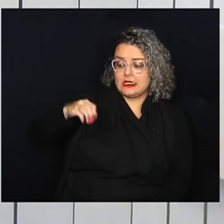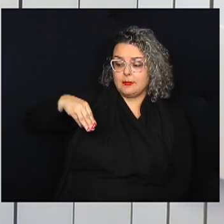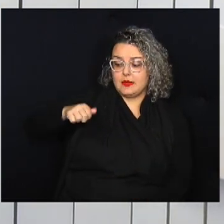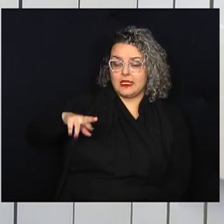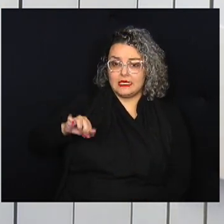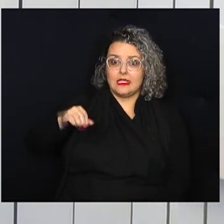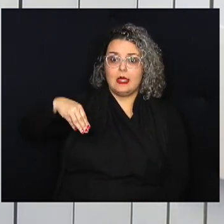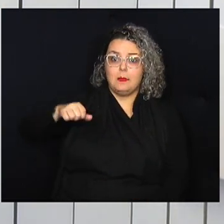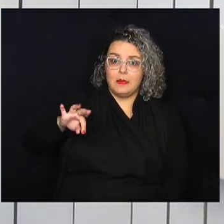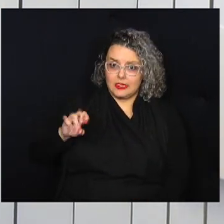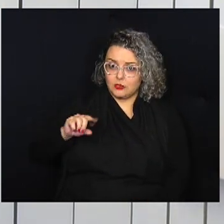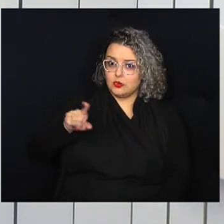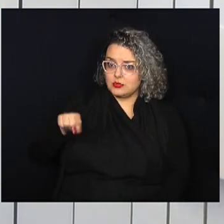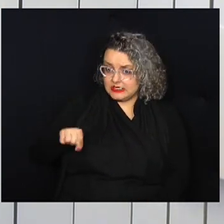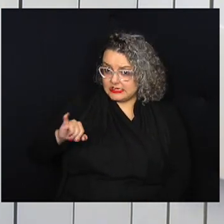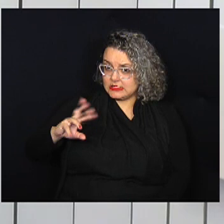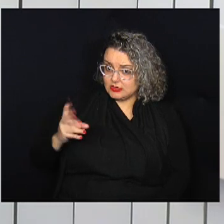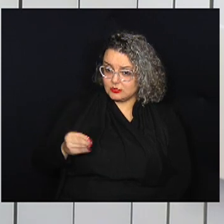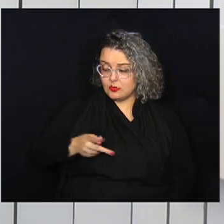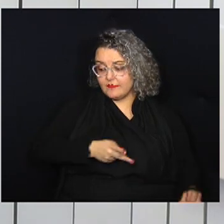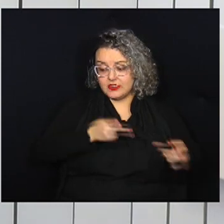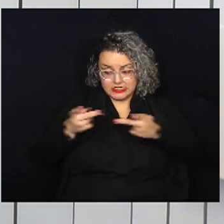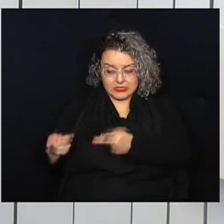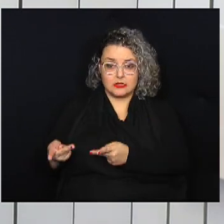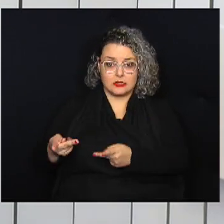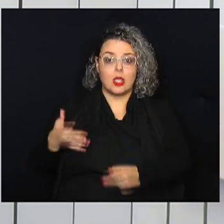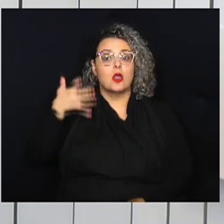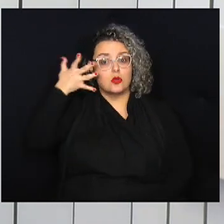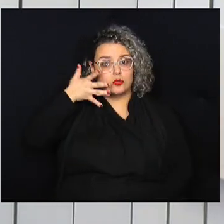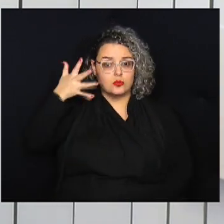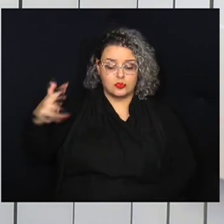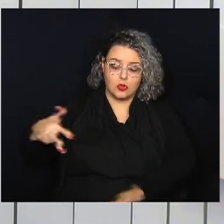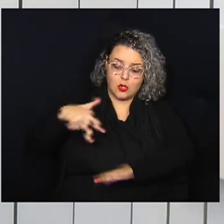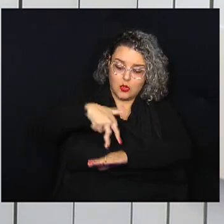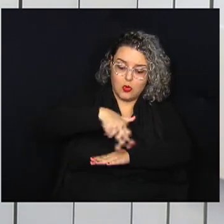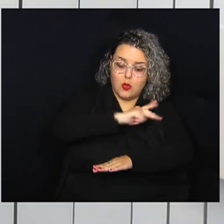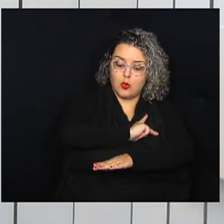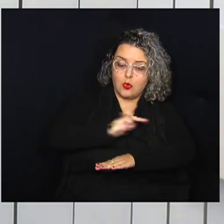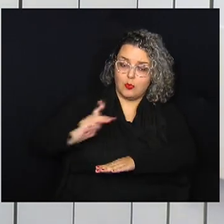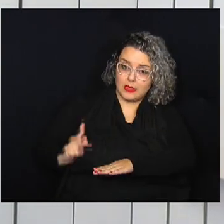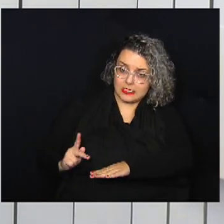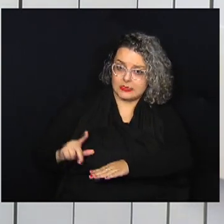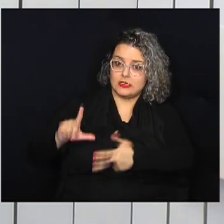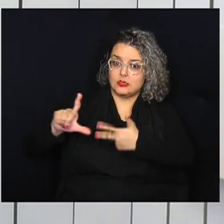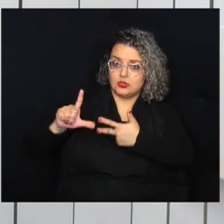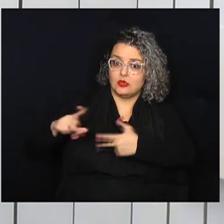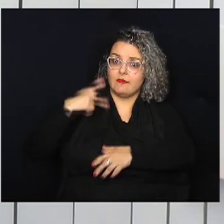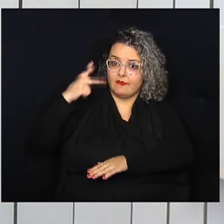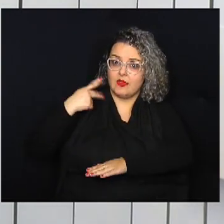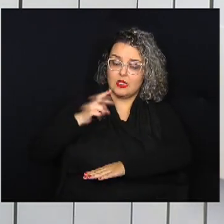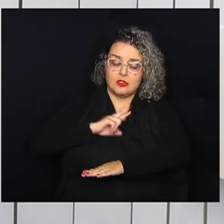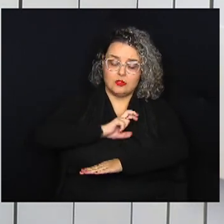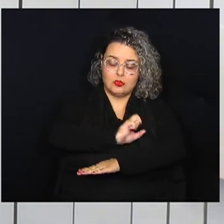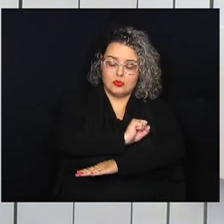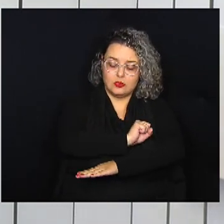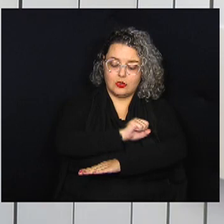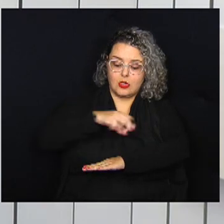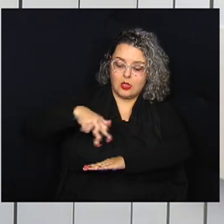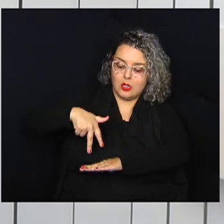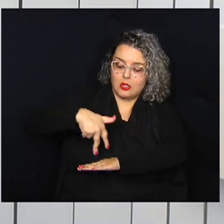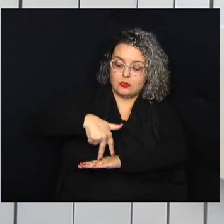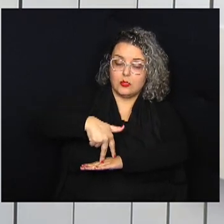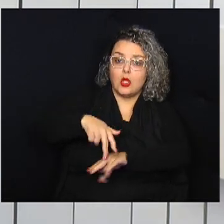Câmara Municipal e participaram de uma palestra com o presidente do Legislativo, o vereador Luiz Rossini, sobre o